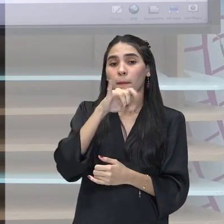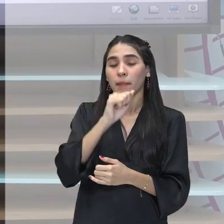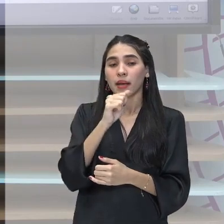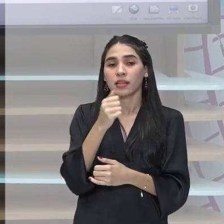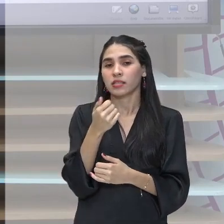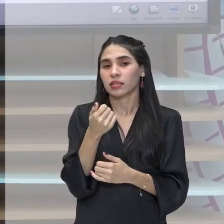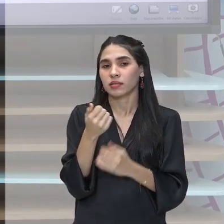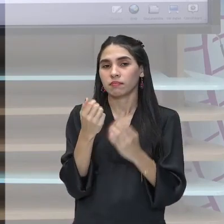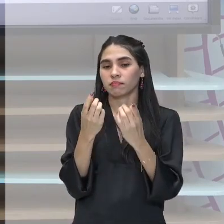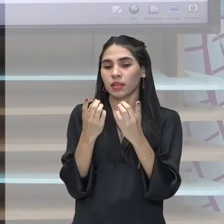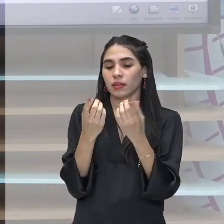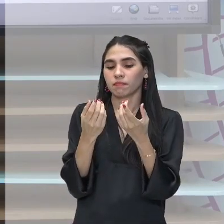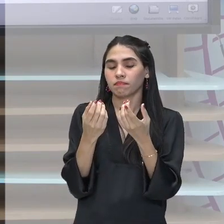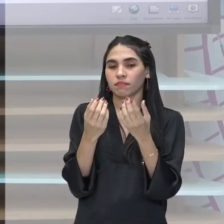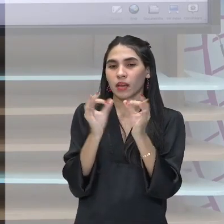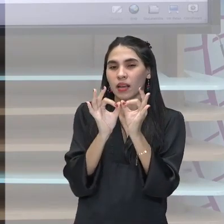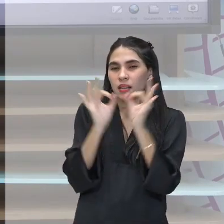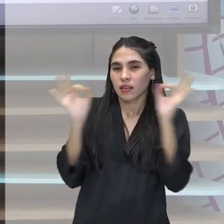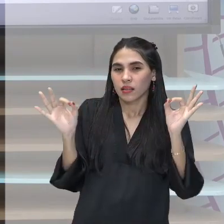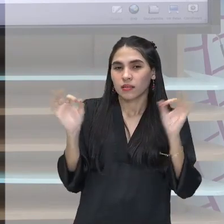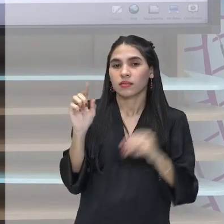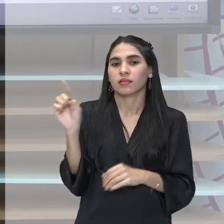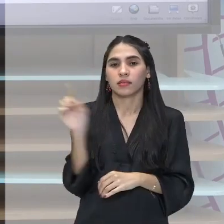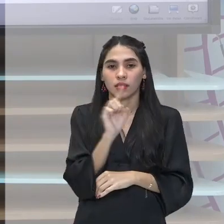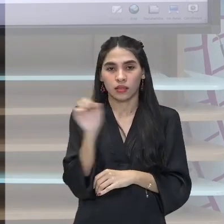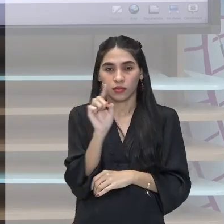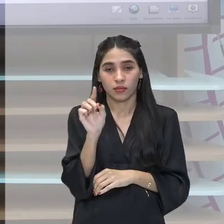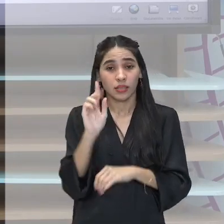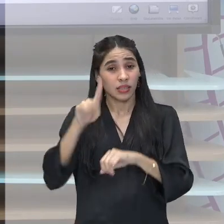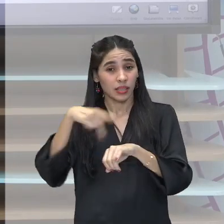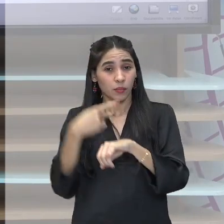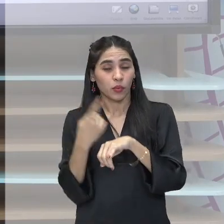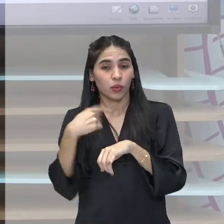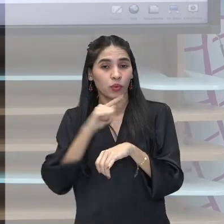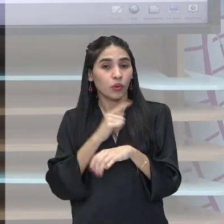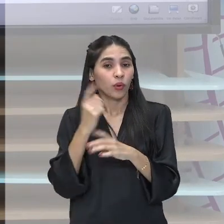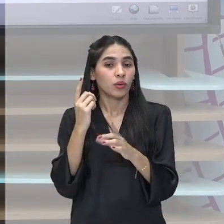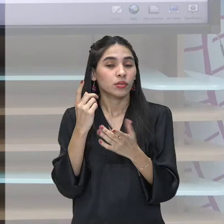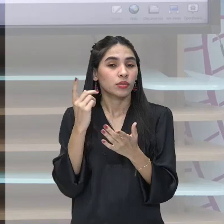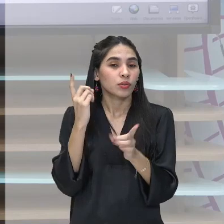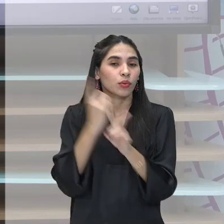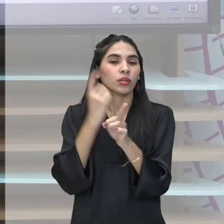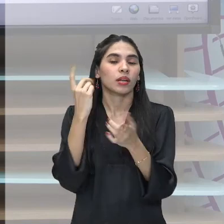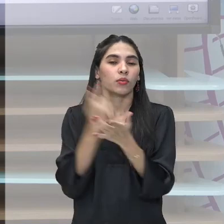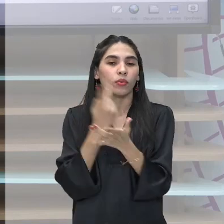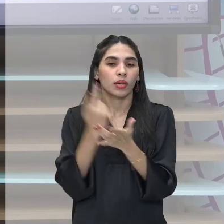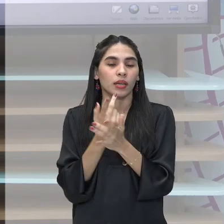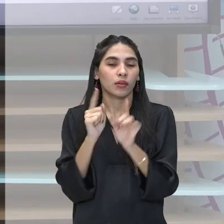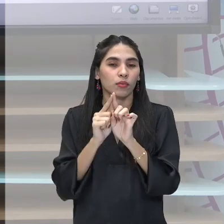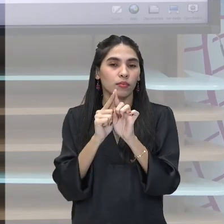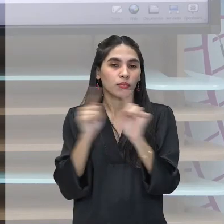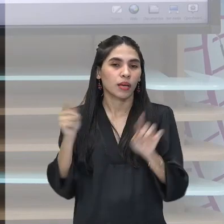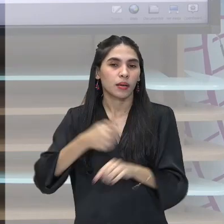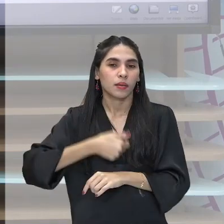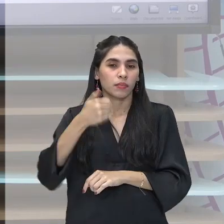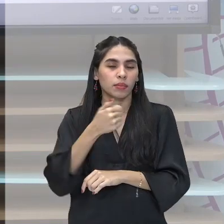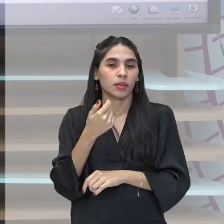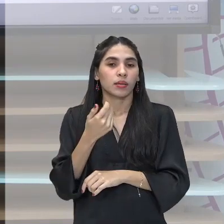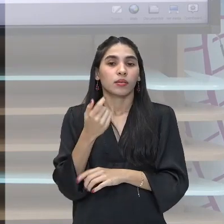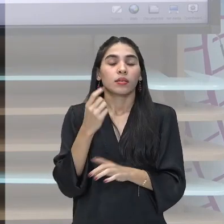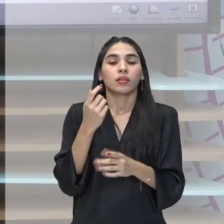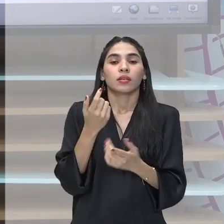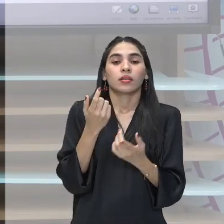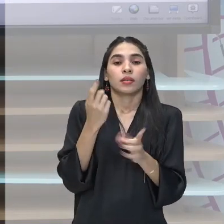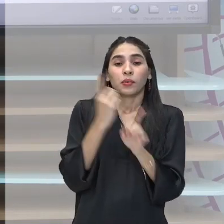está tão dispersa, certo? Depois é que nós vamos calcular o erro, mas primeiro vamos calcular a variância